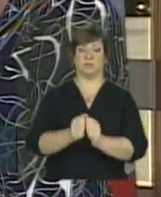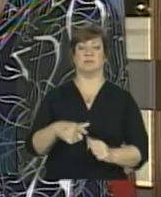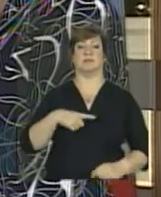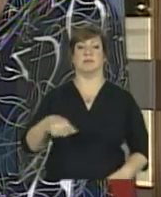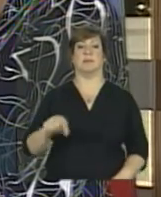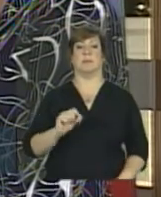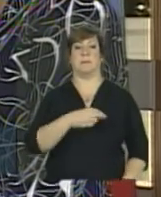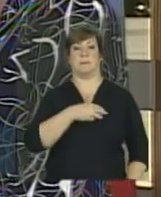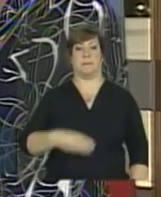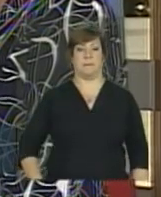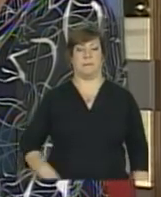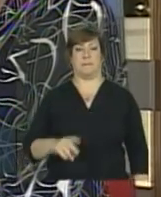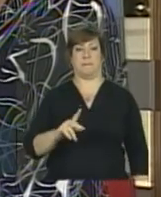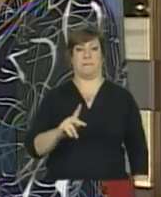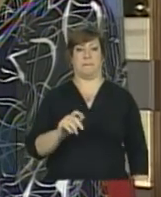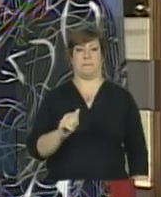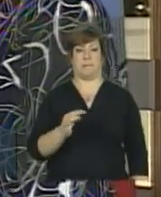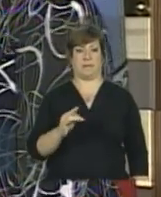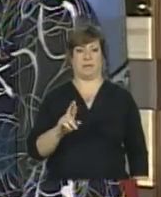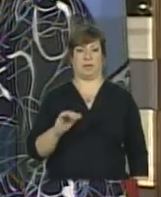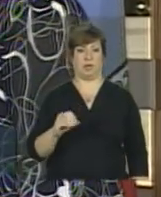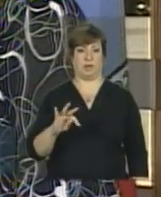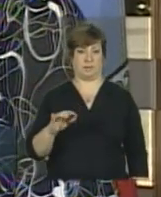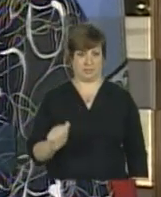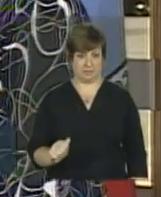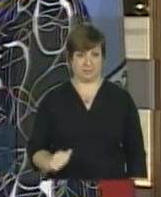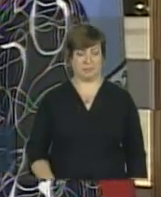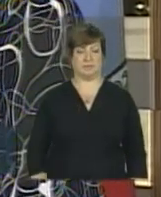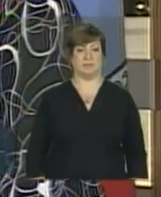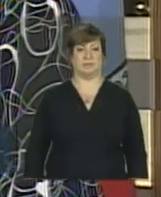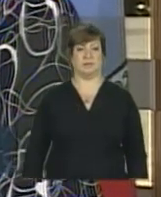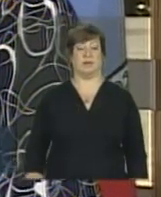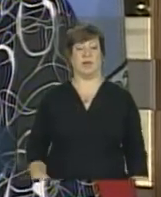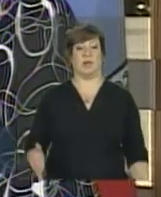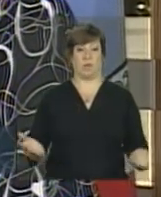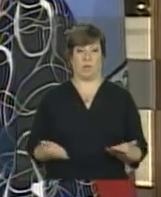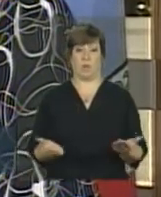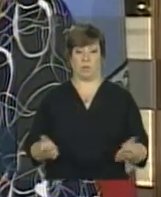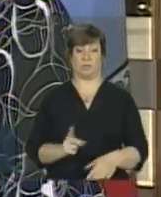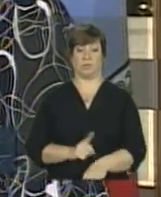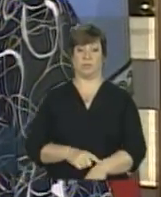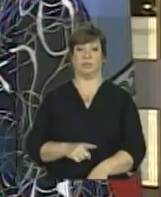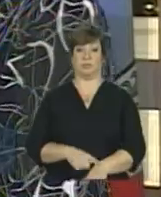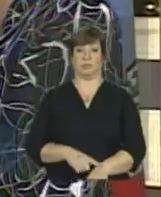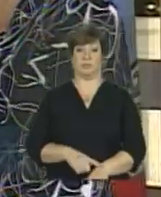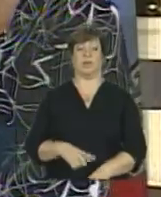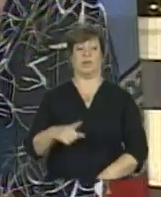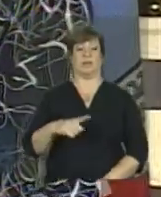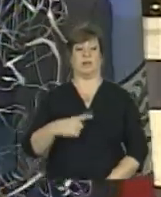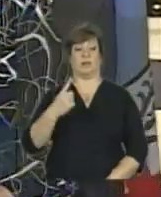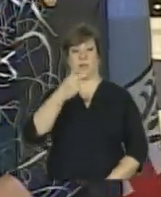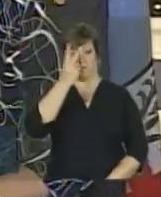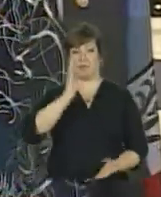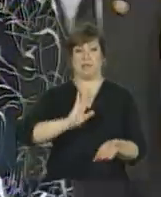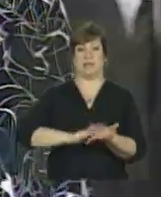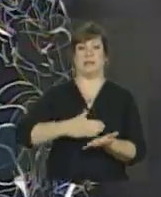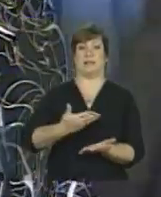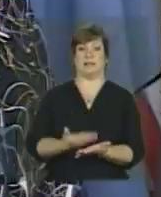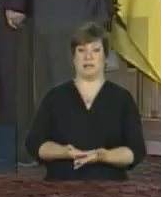acompanhada pelo ministro das Relações Exteriores, Antônio Patriota. E neste momento, um